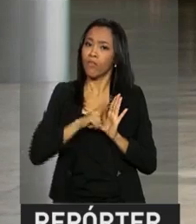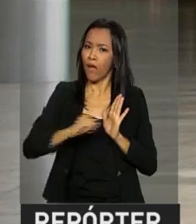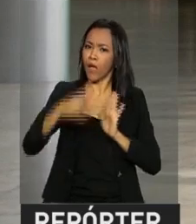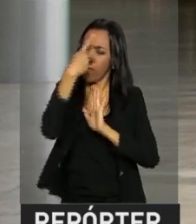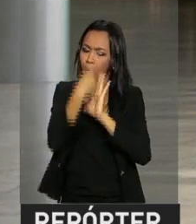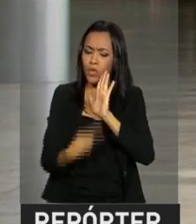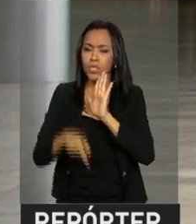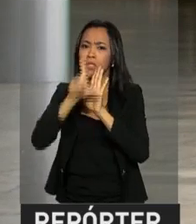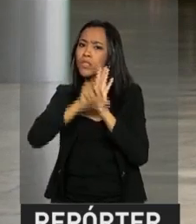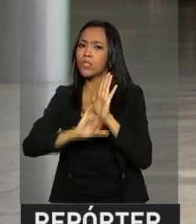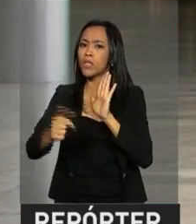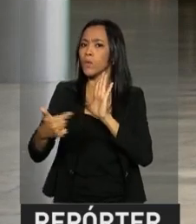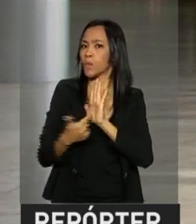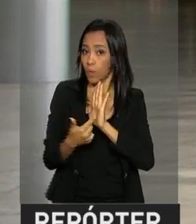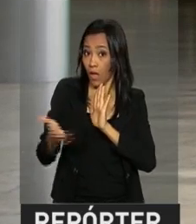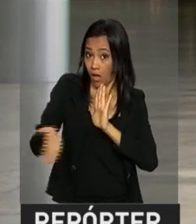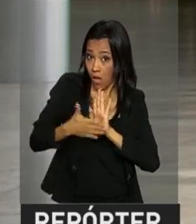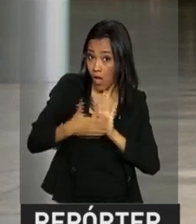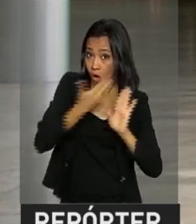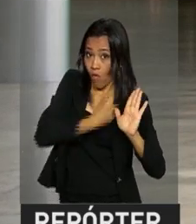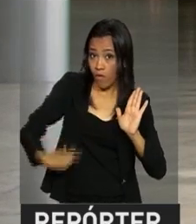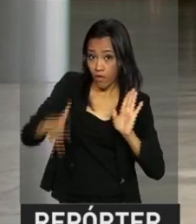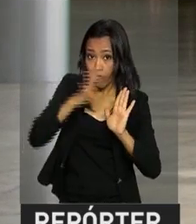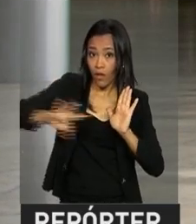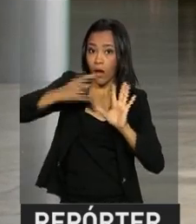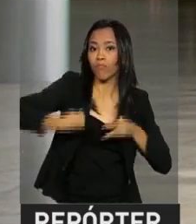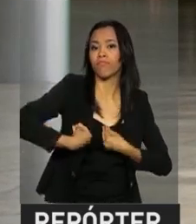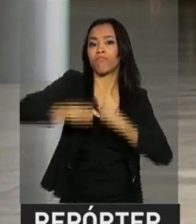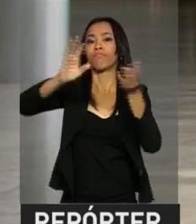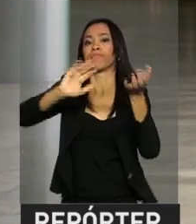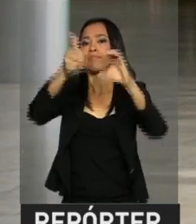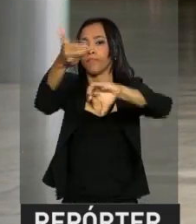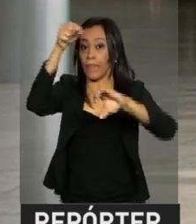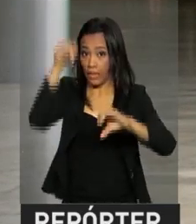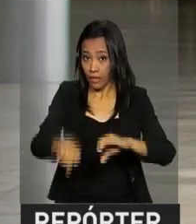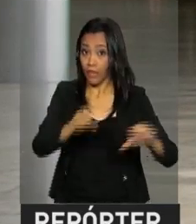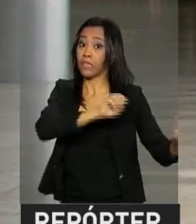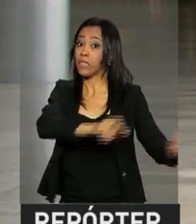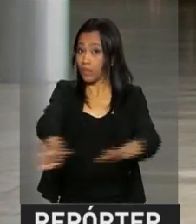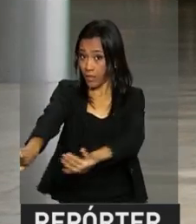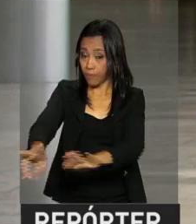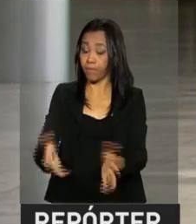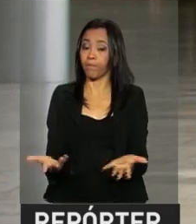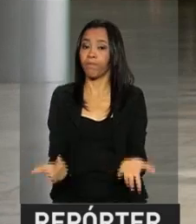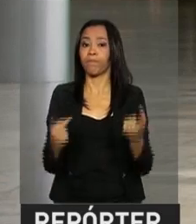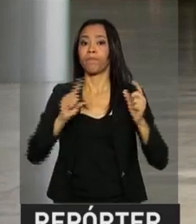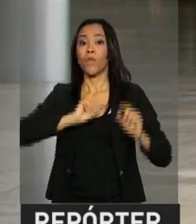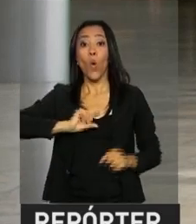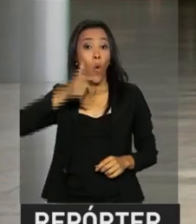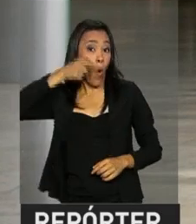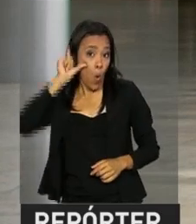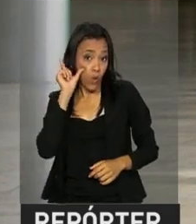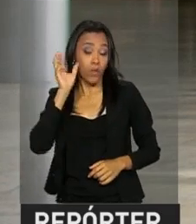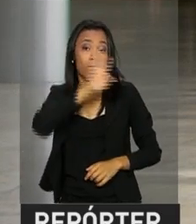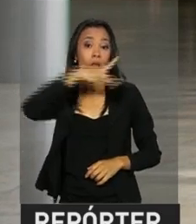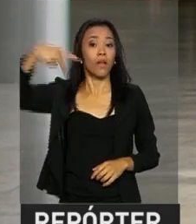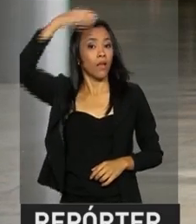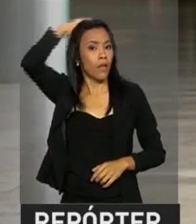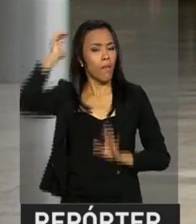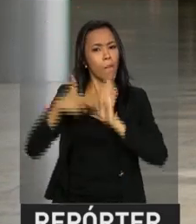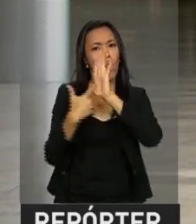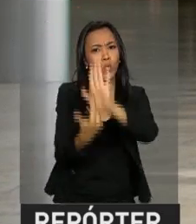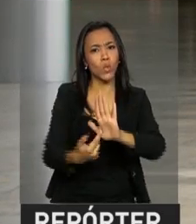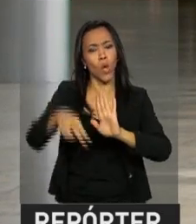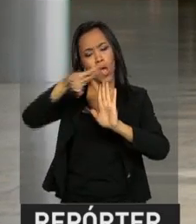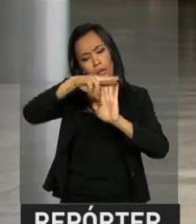encaminhadas em um projeto de lei pelo governo federal ao Congresso ainda nesta semana. E ontem o presidente Michel Temer se manifestou em nota e